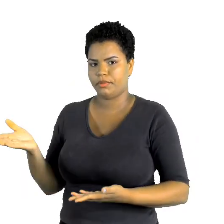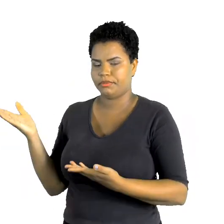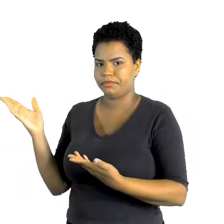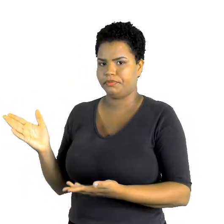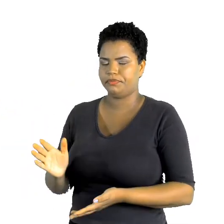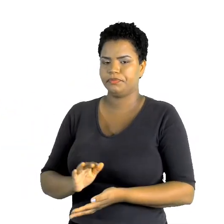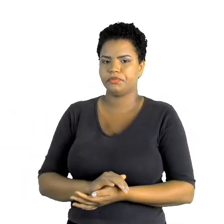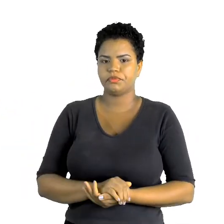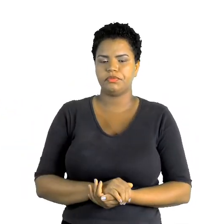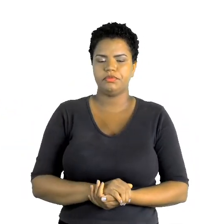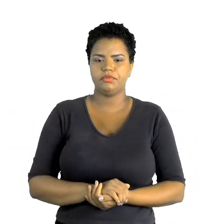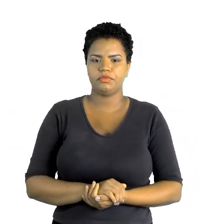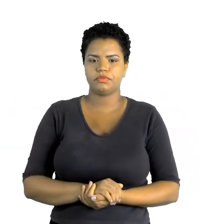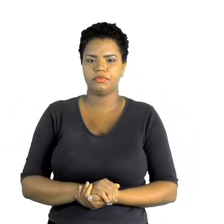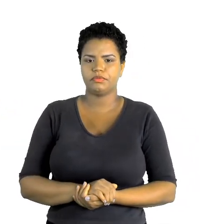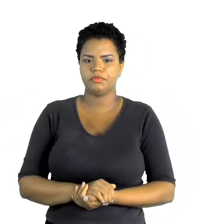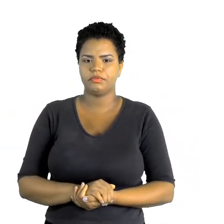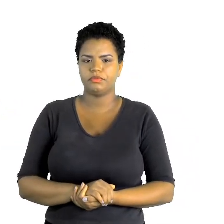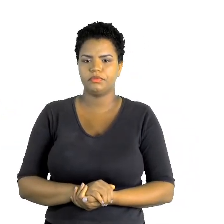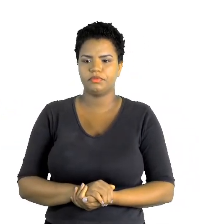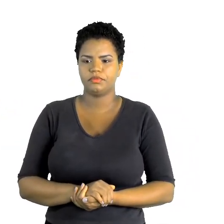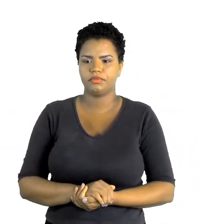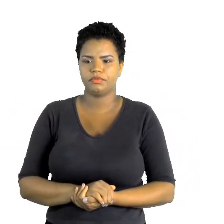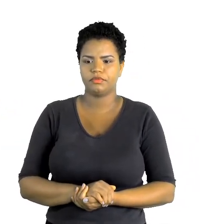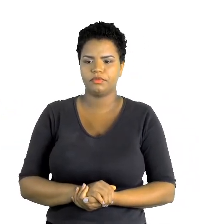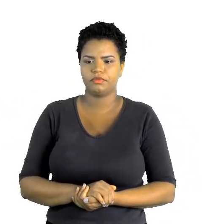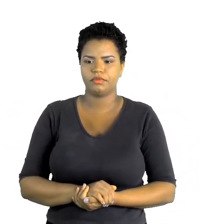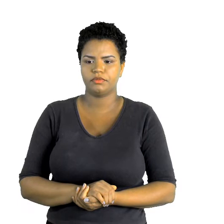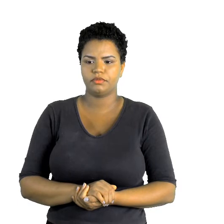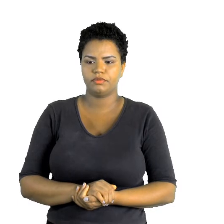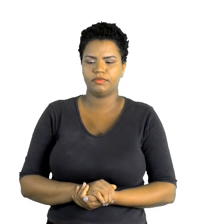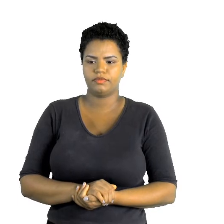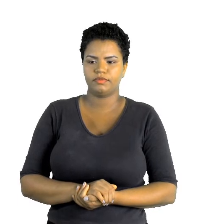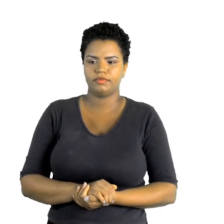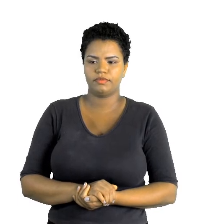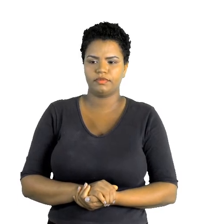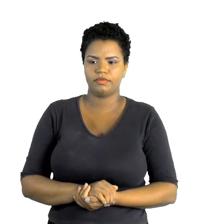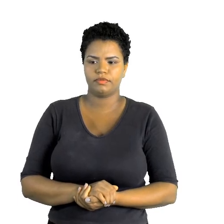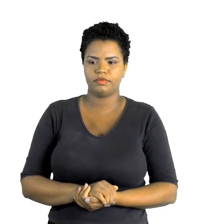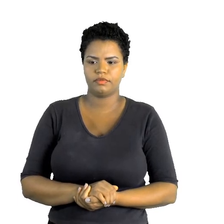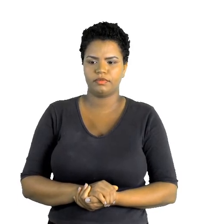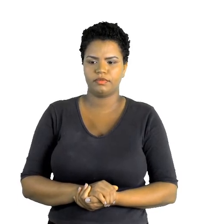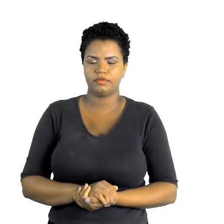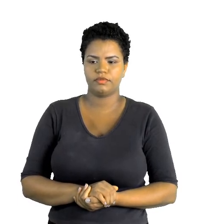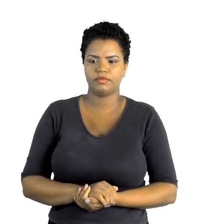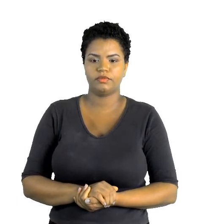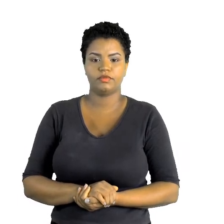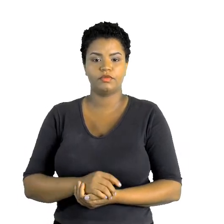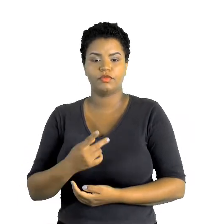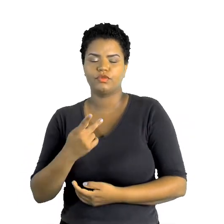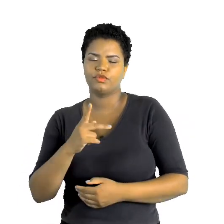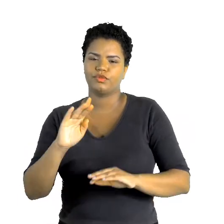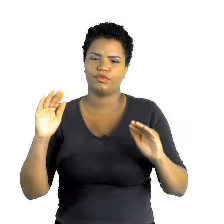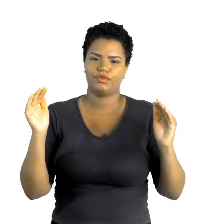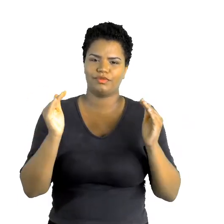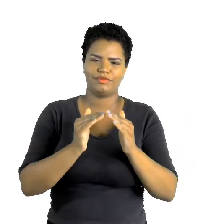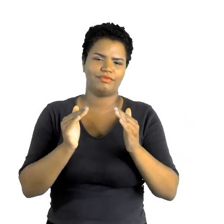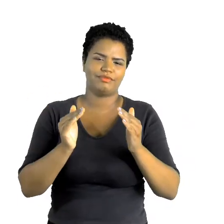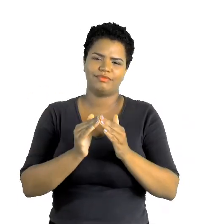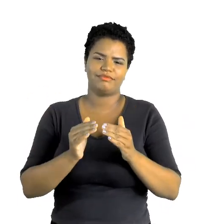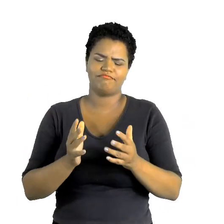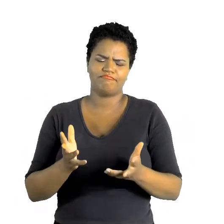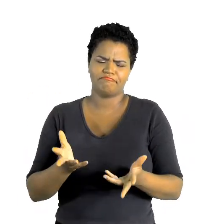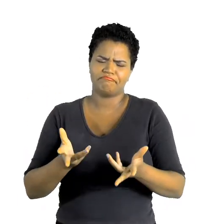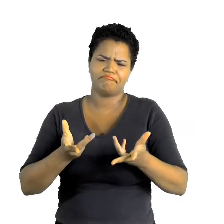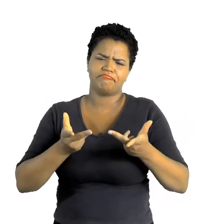is adorable, very comfortable. Very comfortable. Sua casa é adorável,